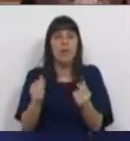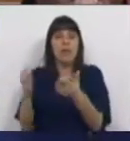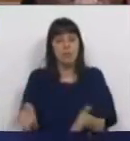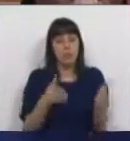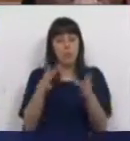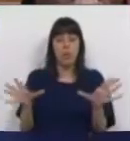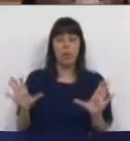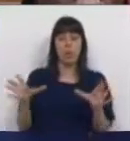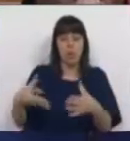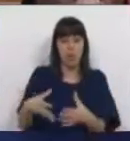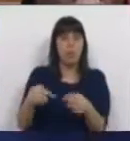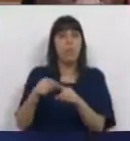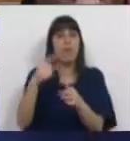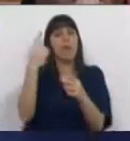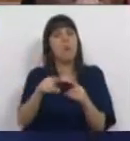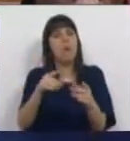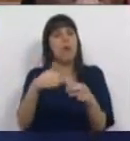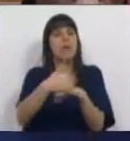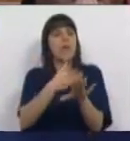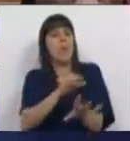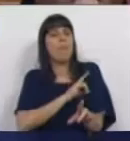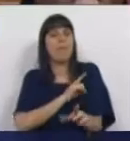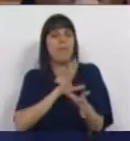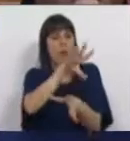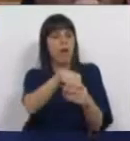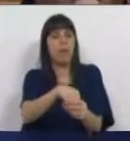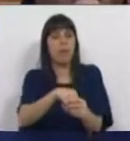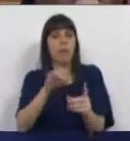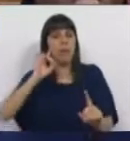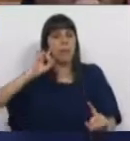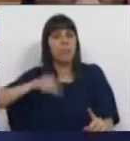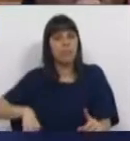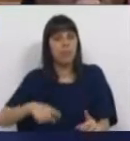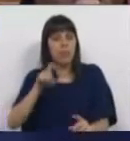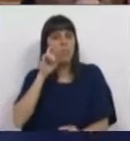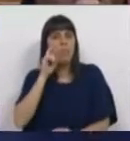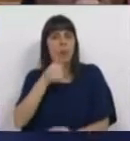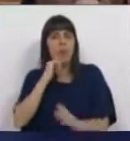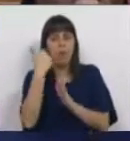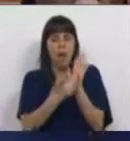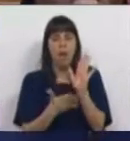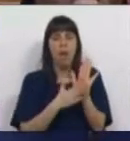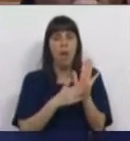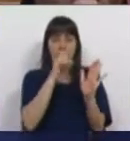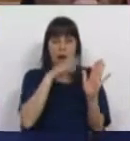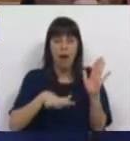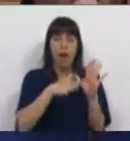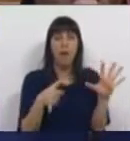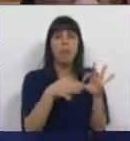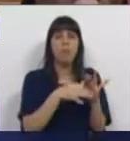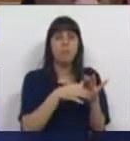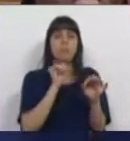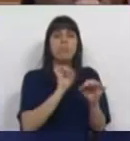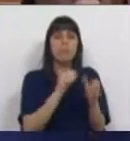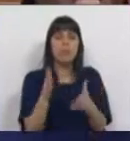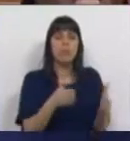produção comunitários em meios de produção do setor privado. Ignorou-se a proteção constitucional aos baldios enquanto meios